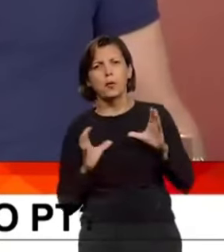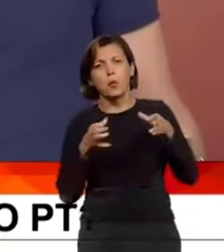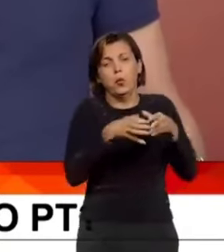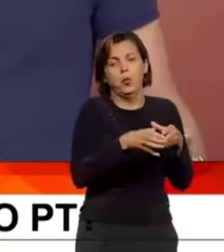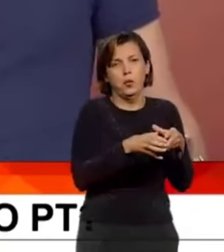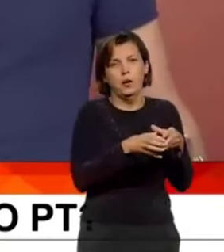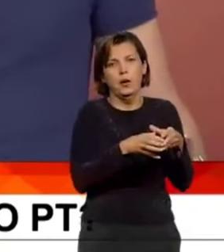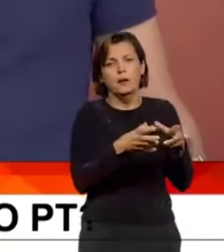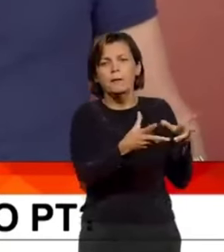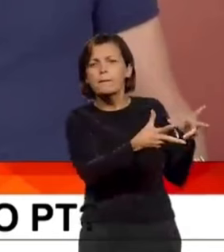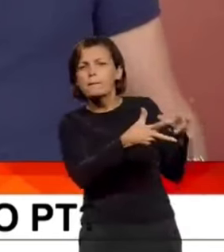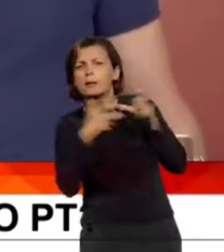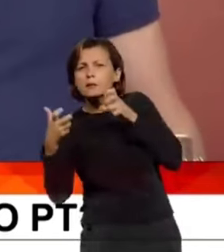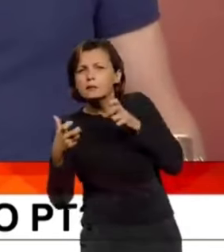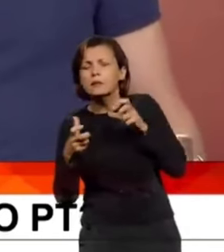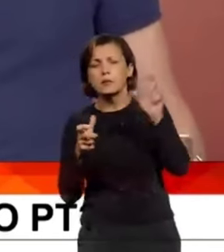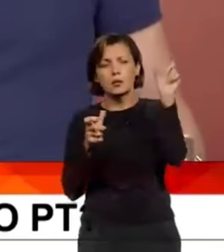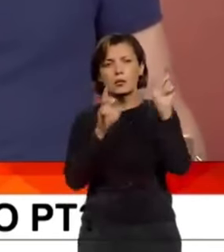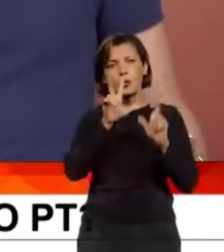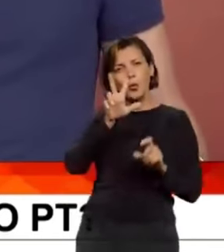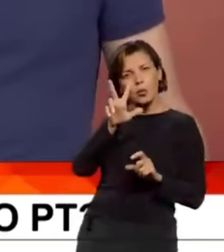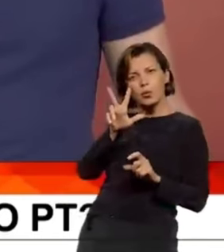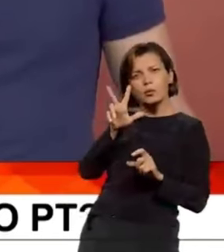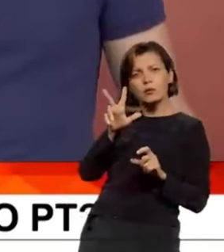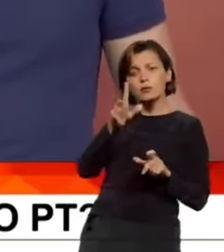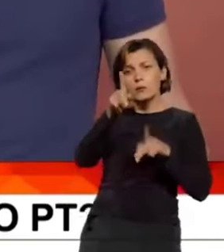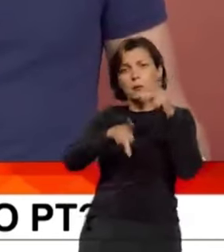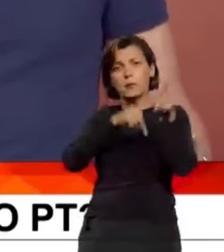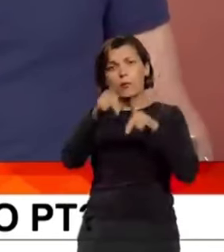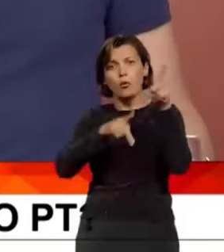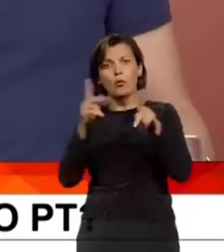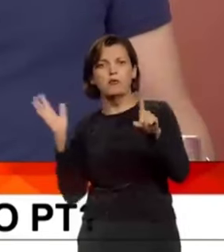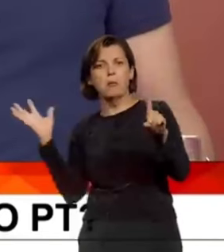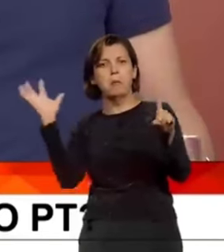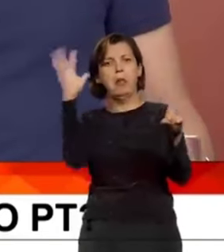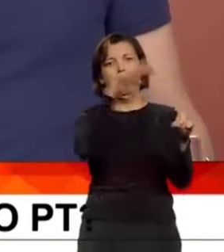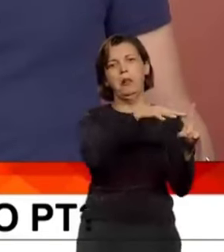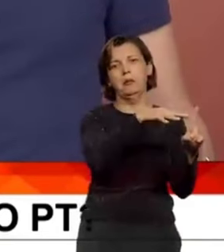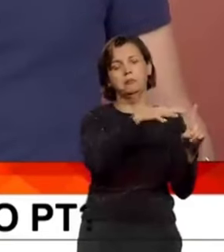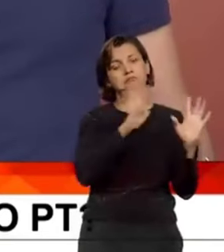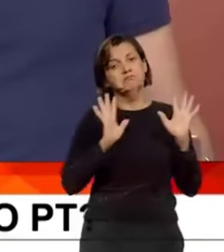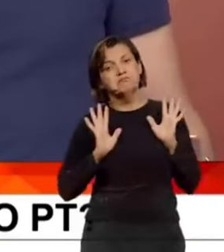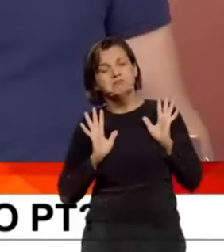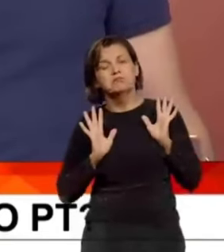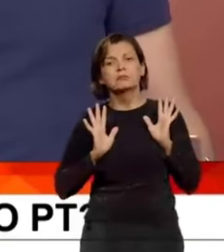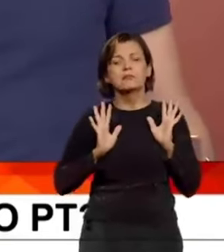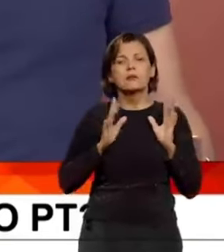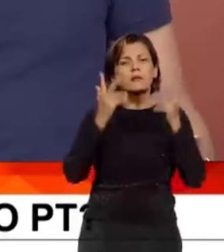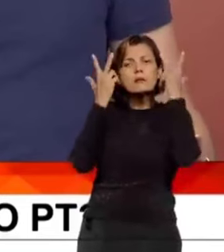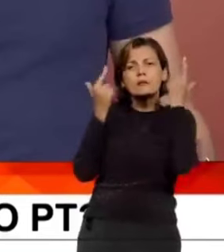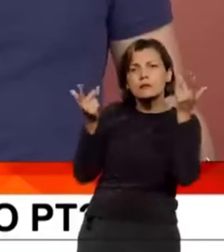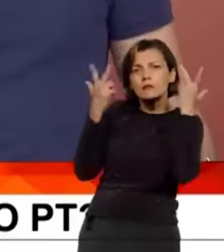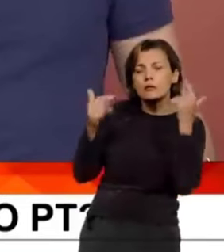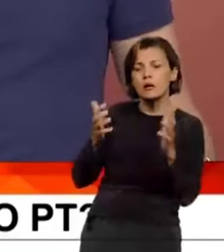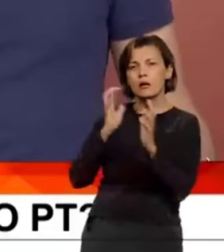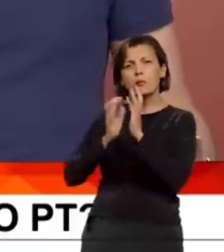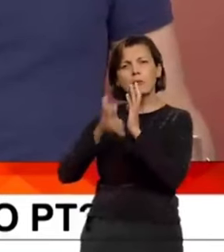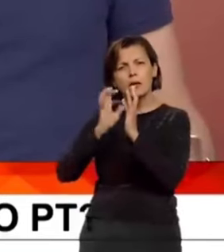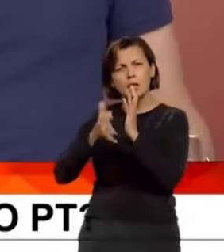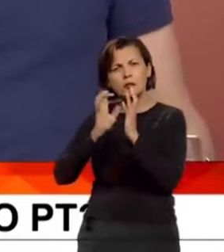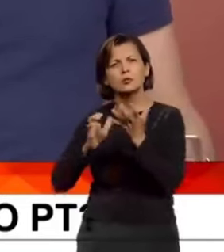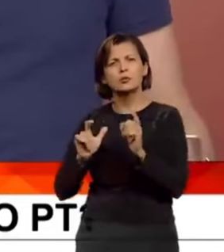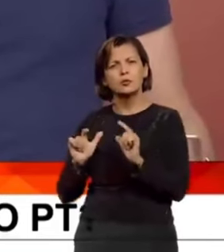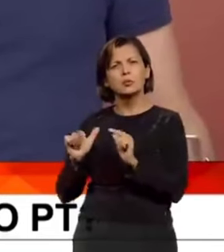presidente Lula está na graça do povo está na preferência do eleitorado brasileiro é normal isso é natural isso que as pessoas